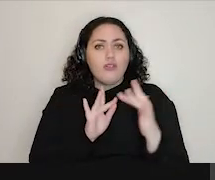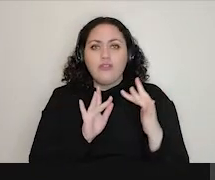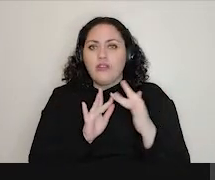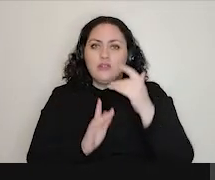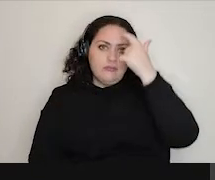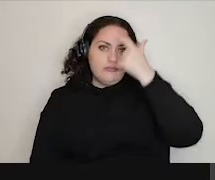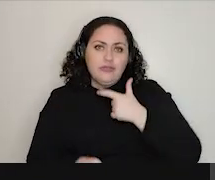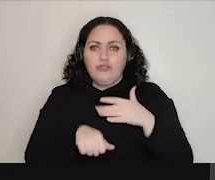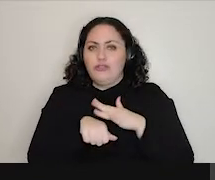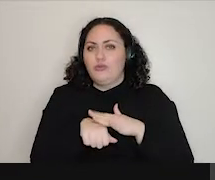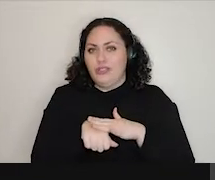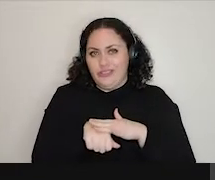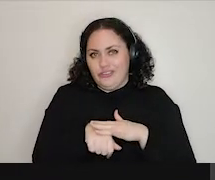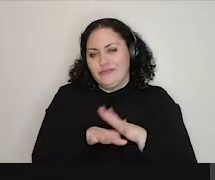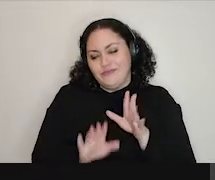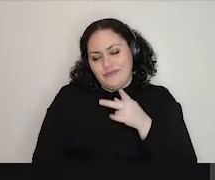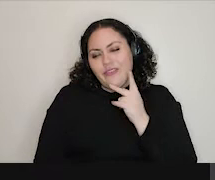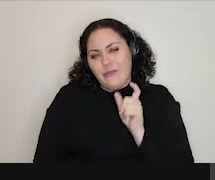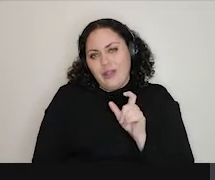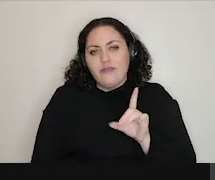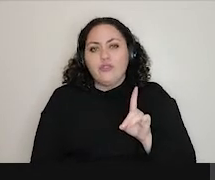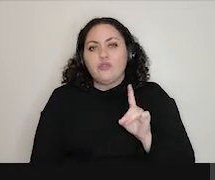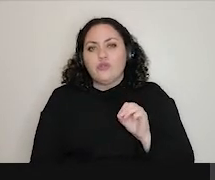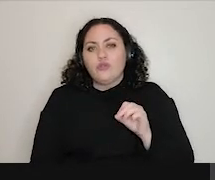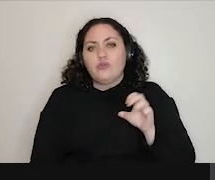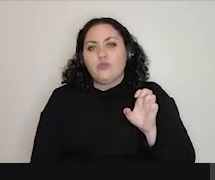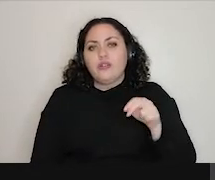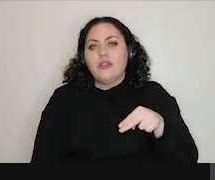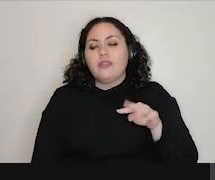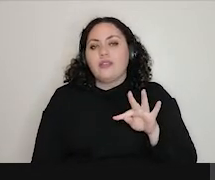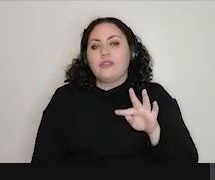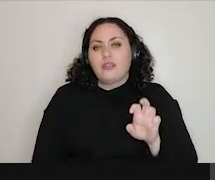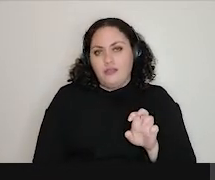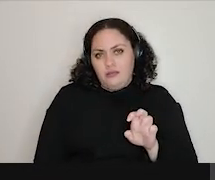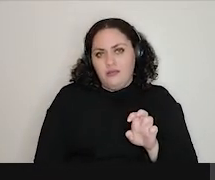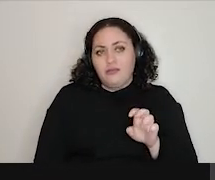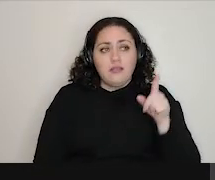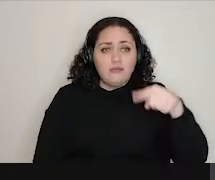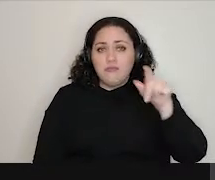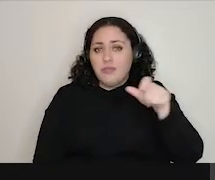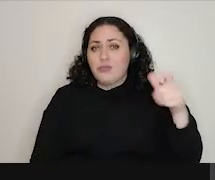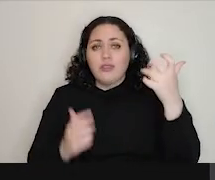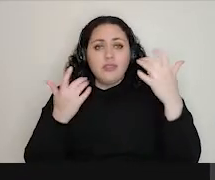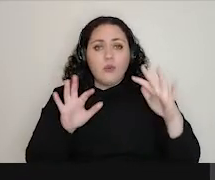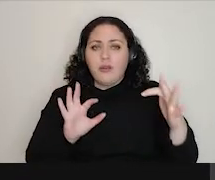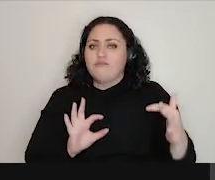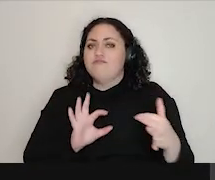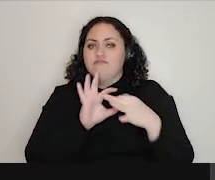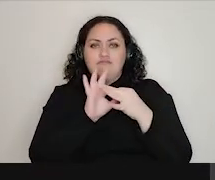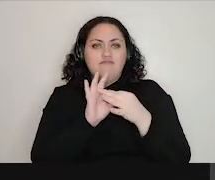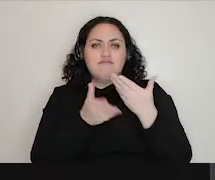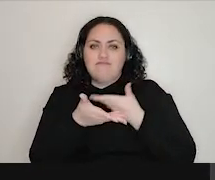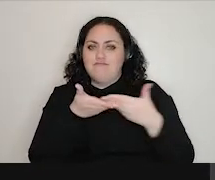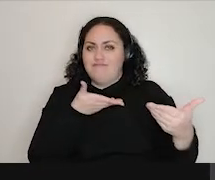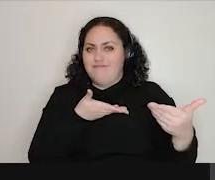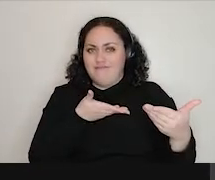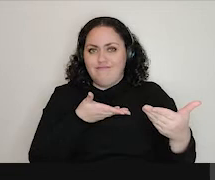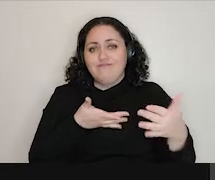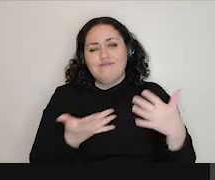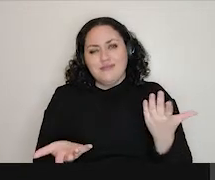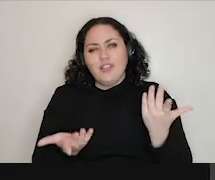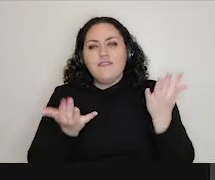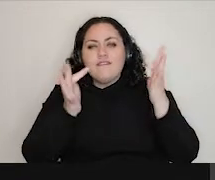elas não querem, né, um doente, e aí a gente pode usar essa palavra, por perto, integrando, né, o seu círculo